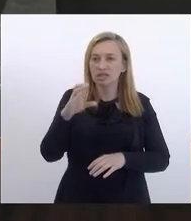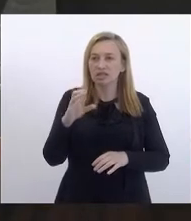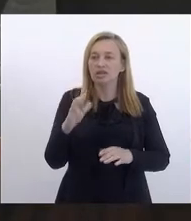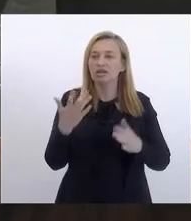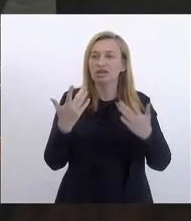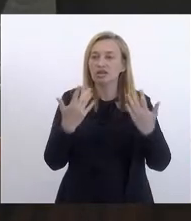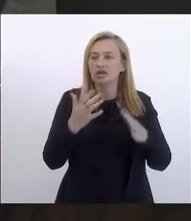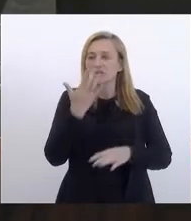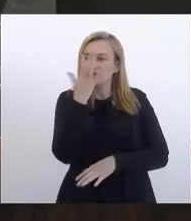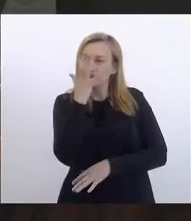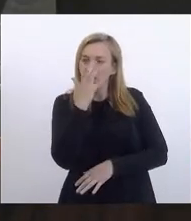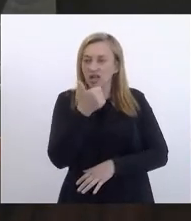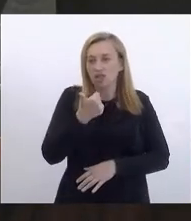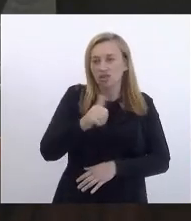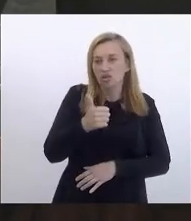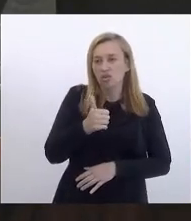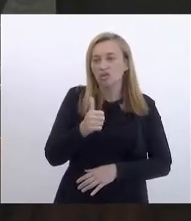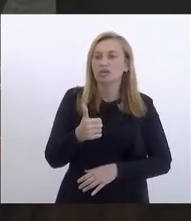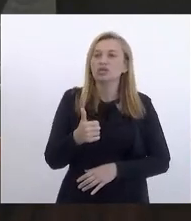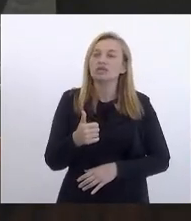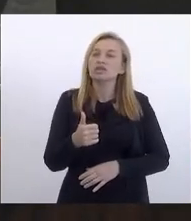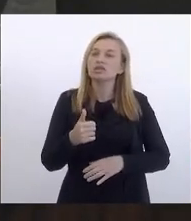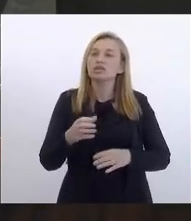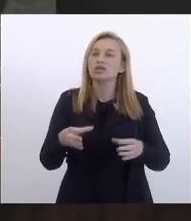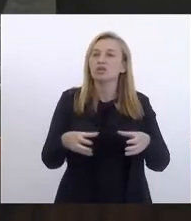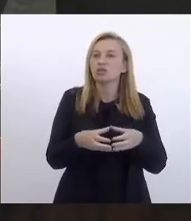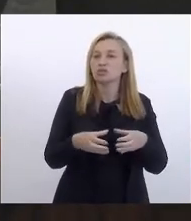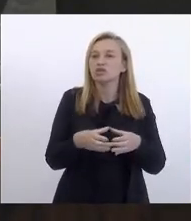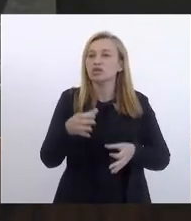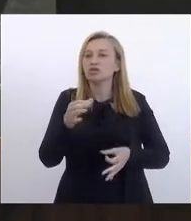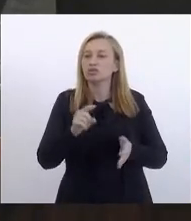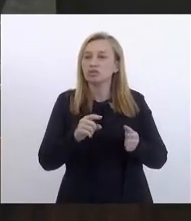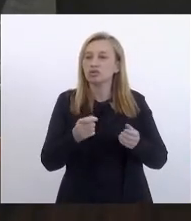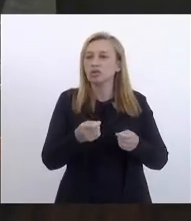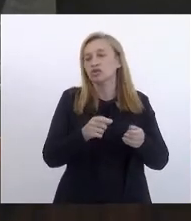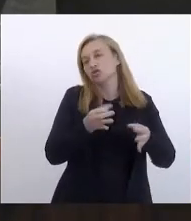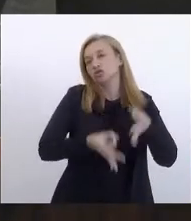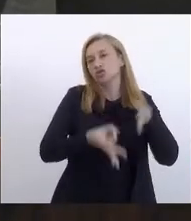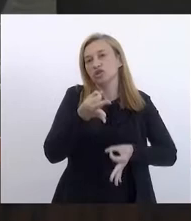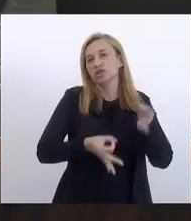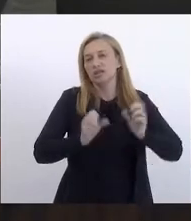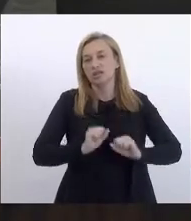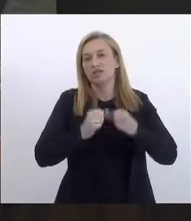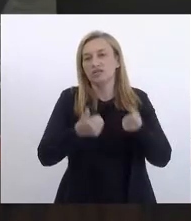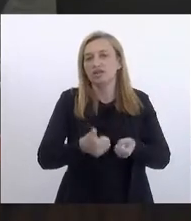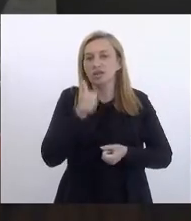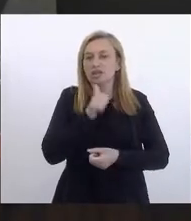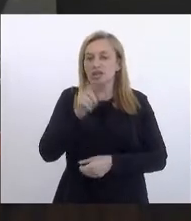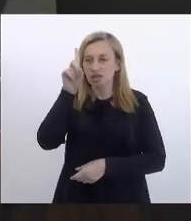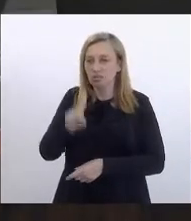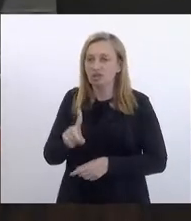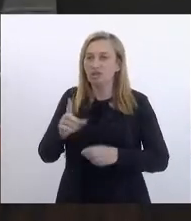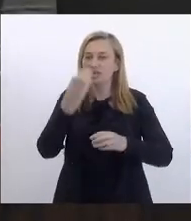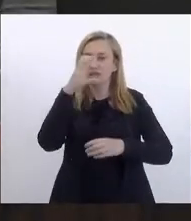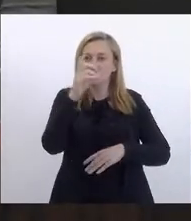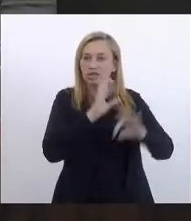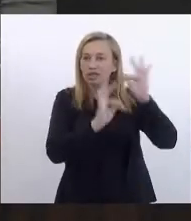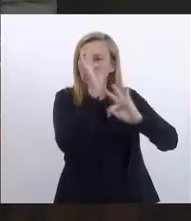11 de fevereiro. Menino de pareceres às comissões de Constituição, Justiça e Defesa do Direito da Mulher e de Ciência e Tecnologia.